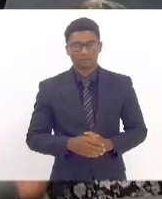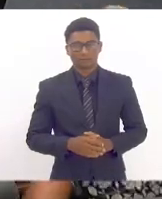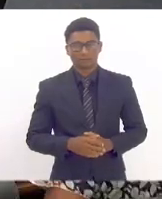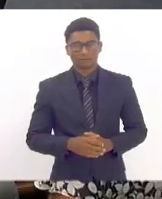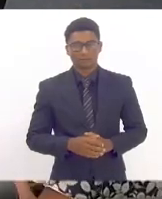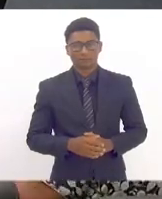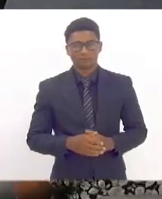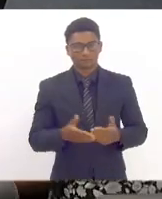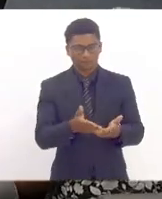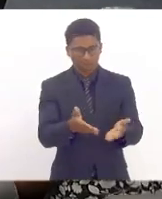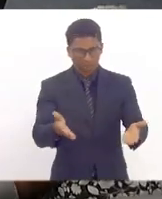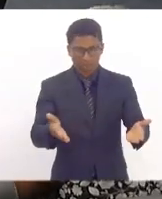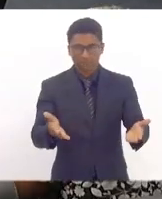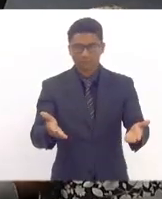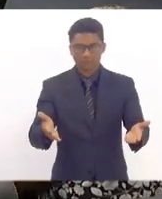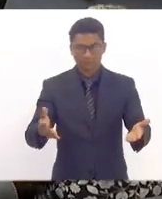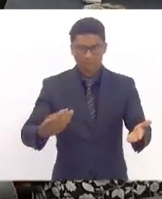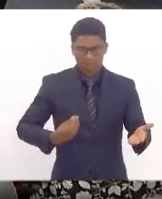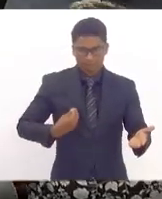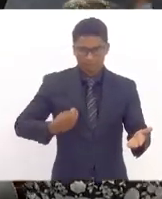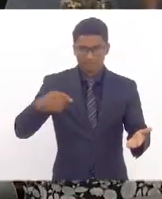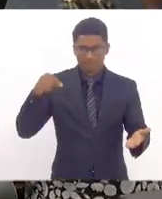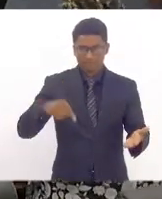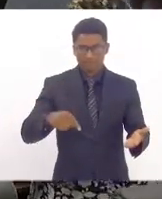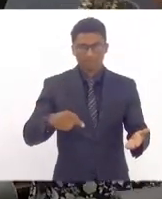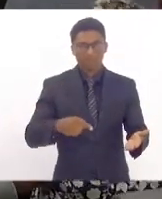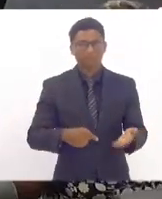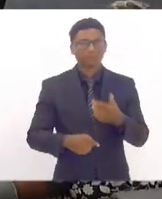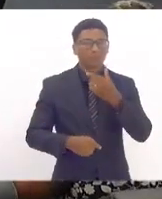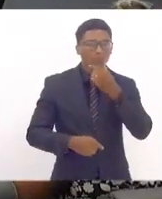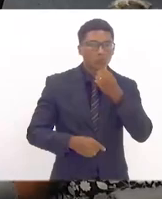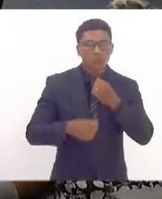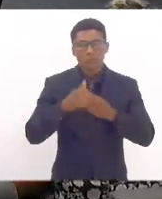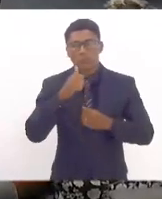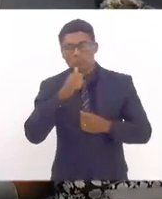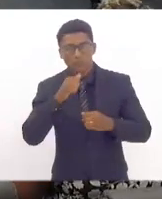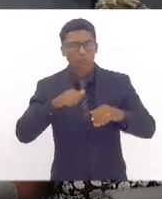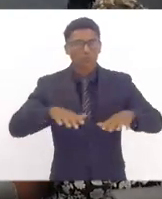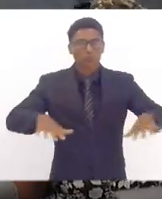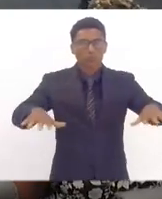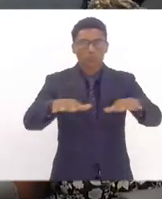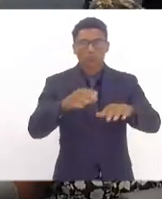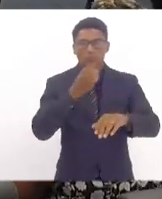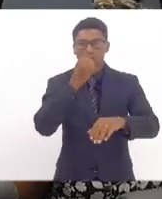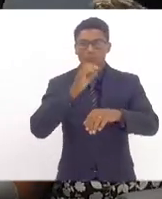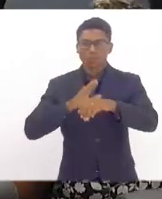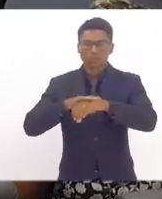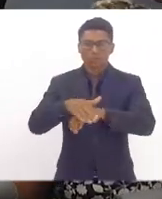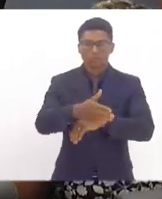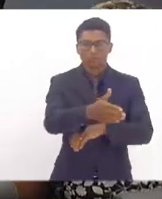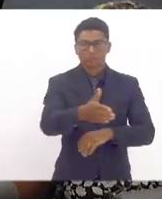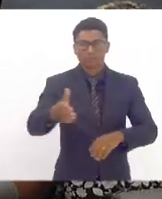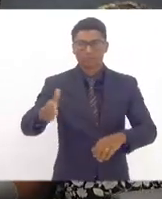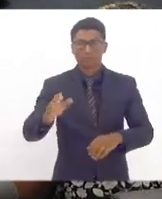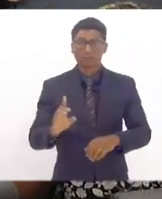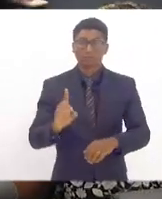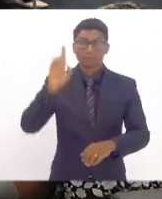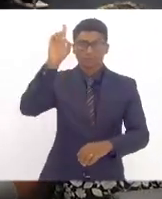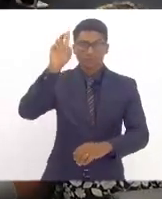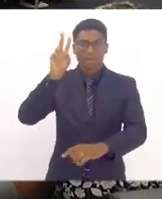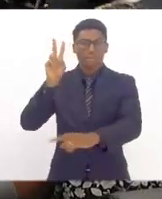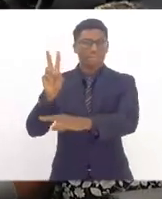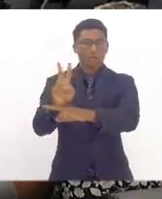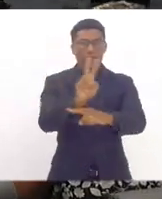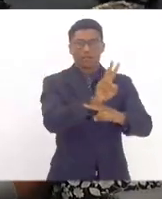autoridades presentes senhoras e senhores muito boa noite sobre a proteção de